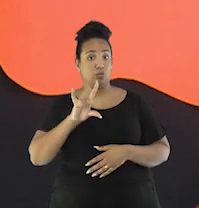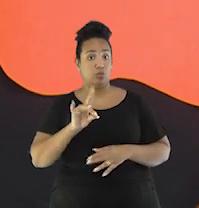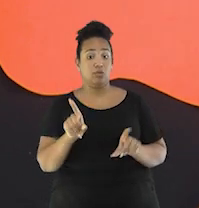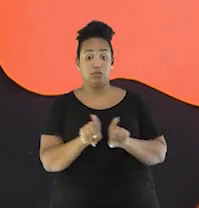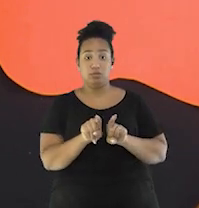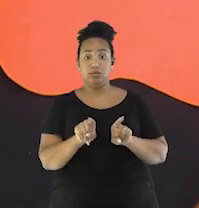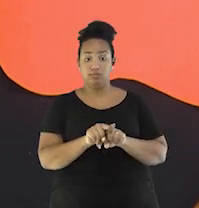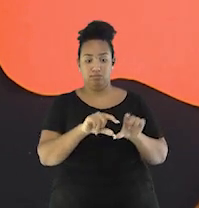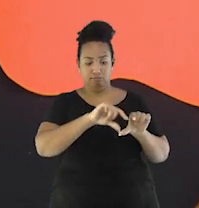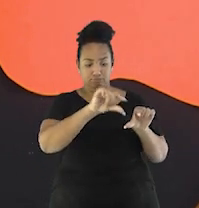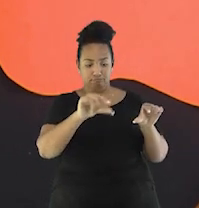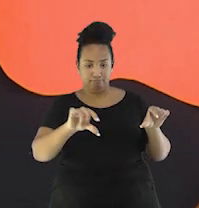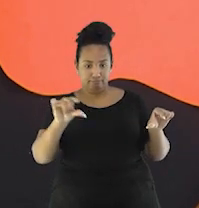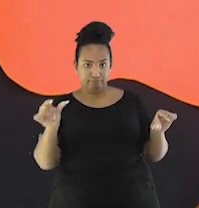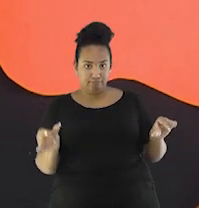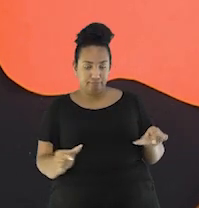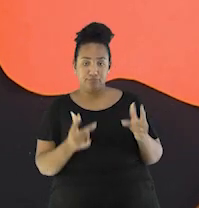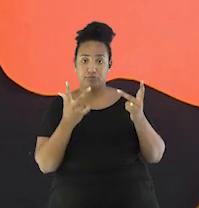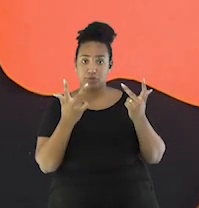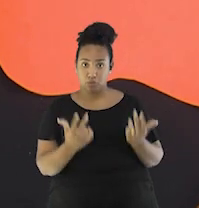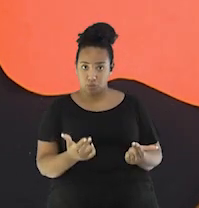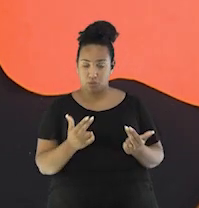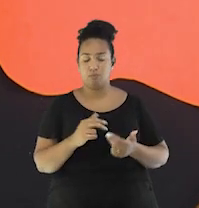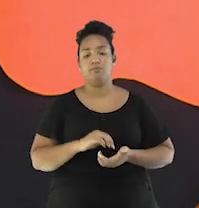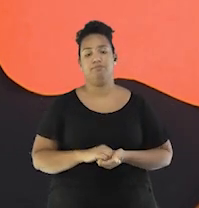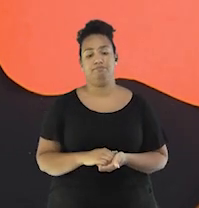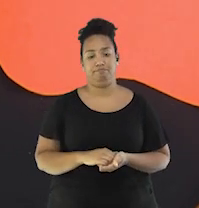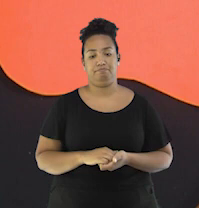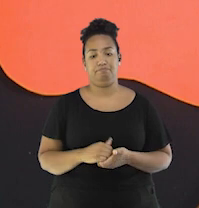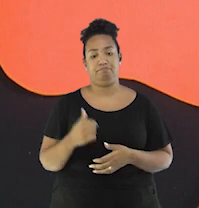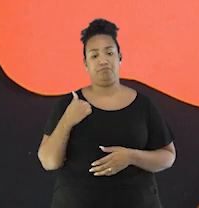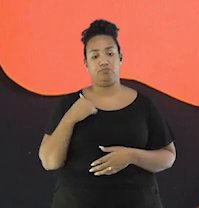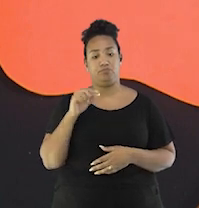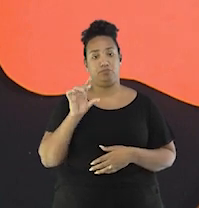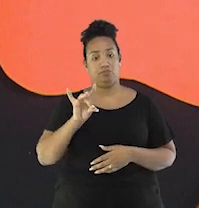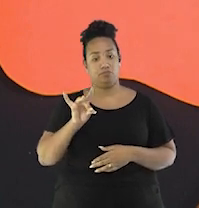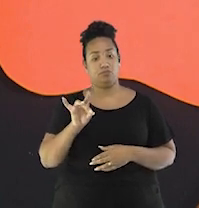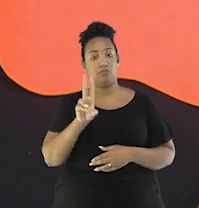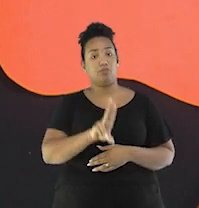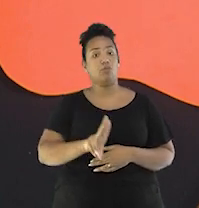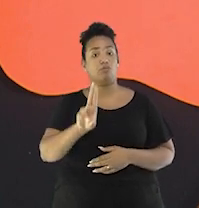colar também, da mesma forma. Eu vou passar a cola só aqui, ó.